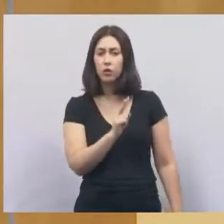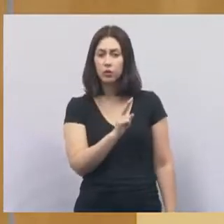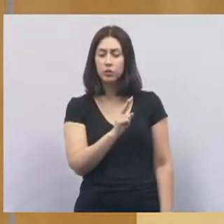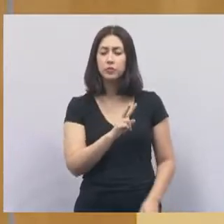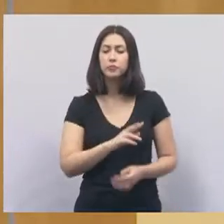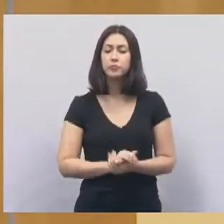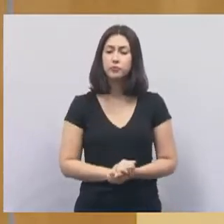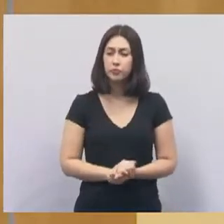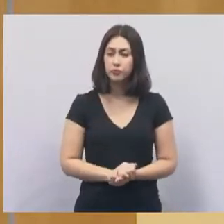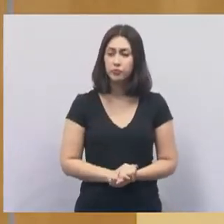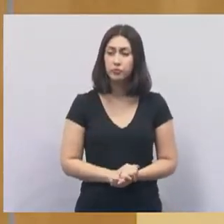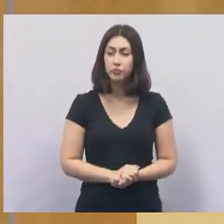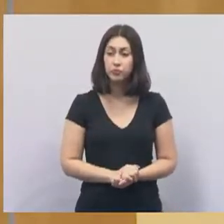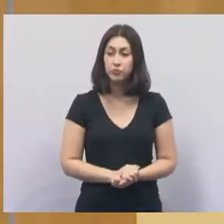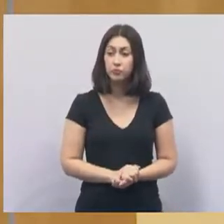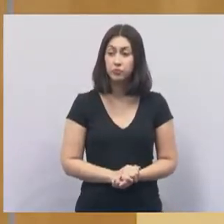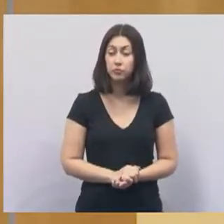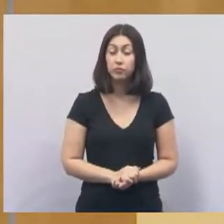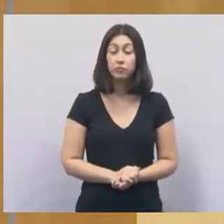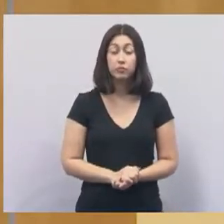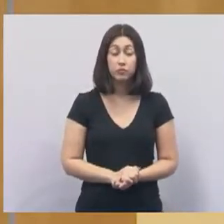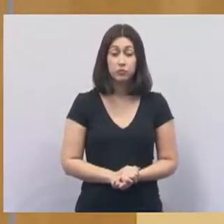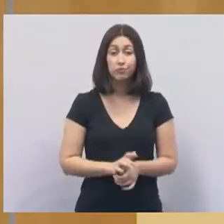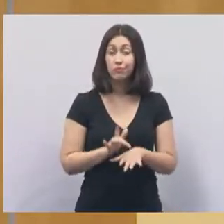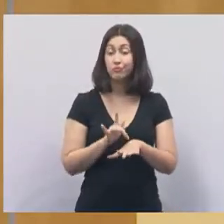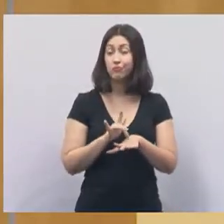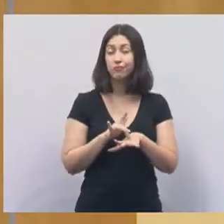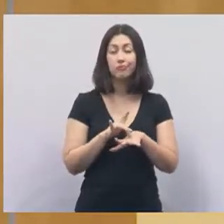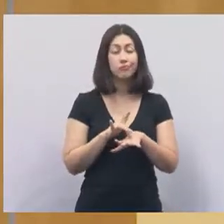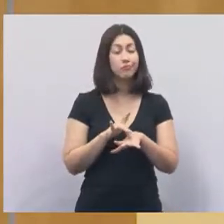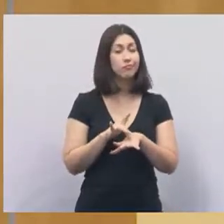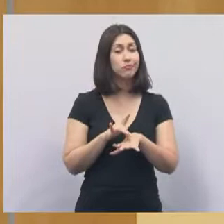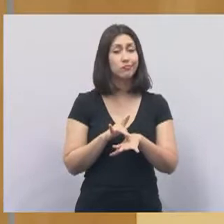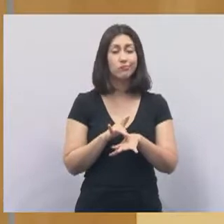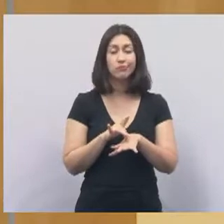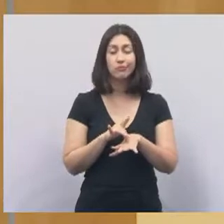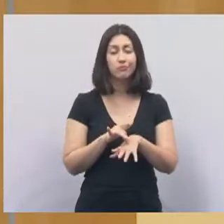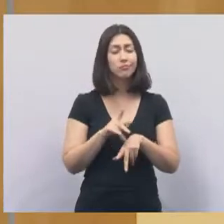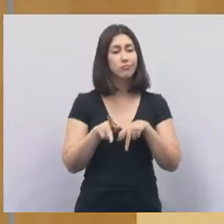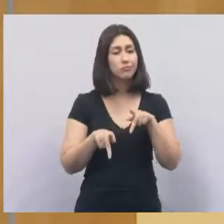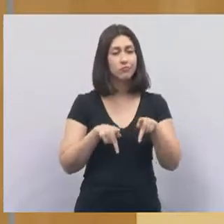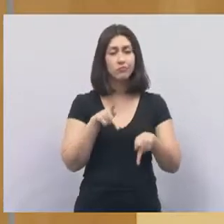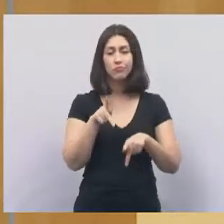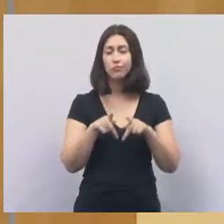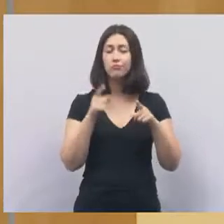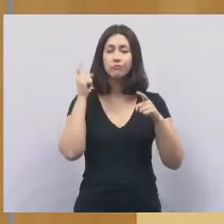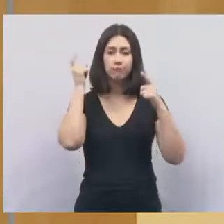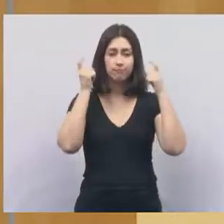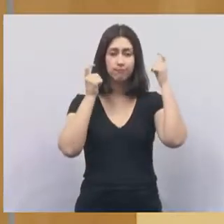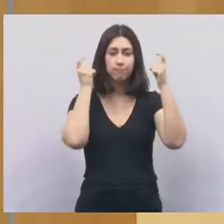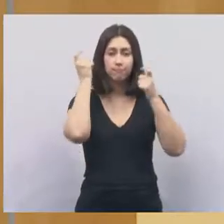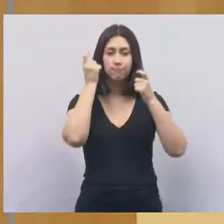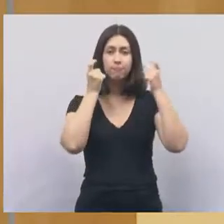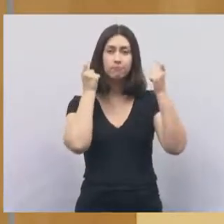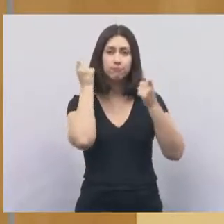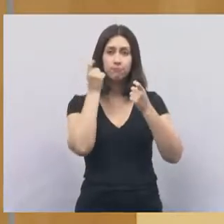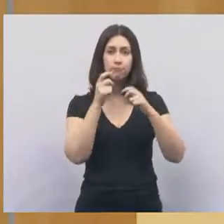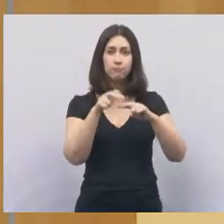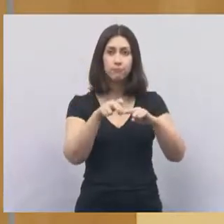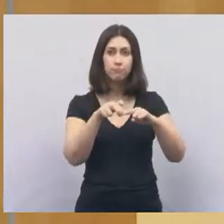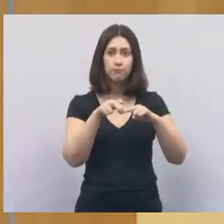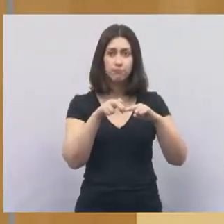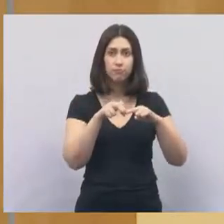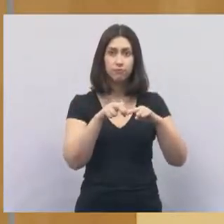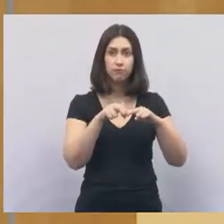é incrível é automato e o povo tá preocupado com isso por isso